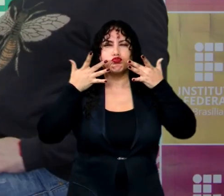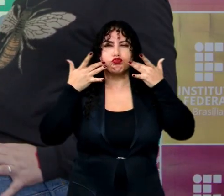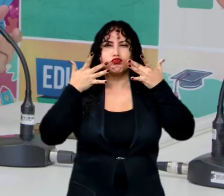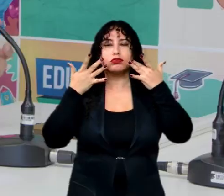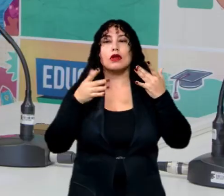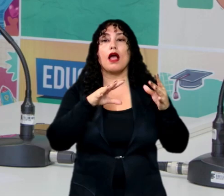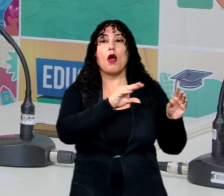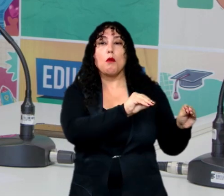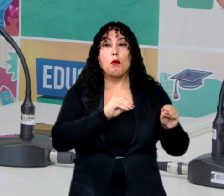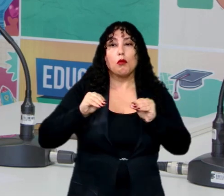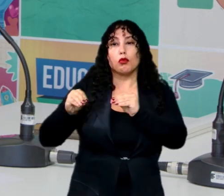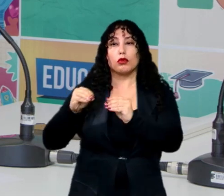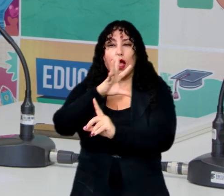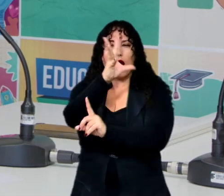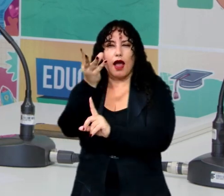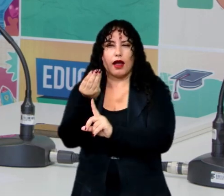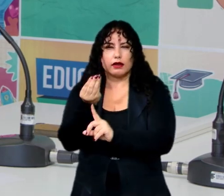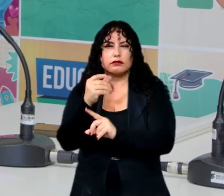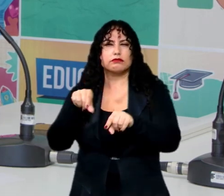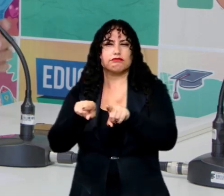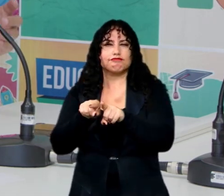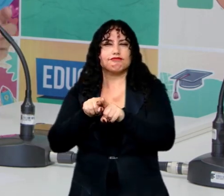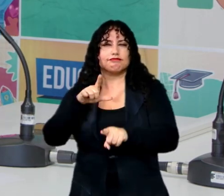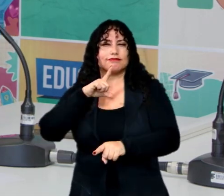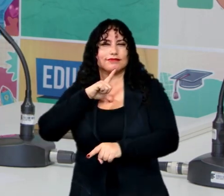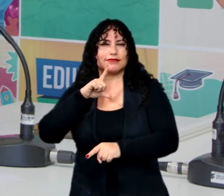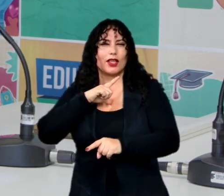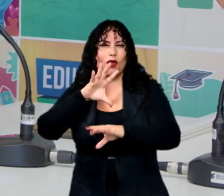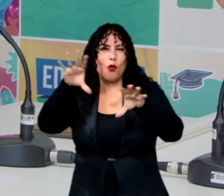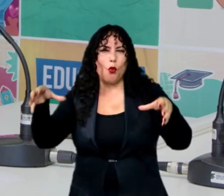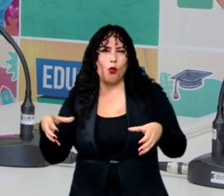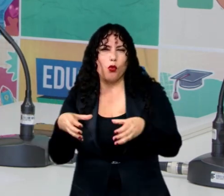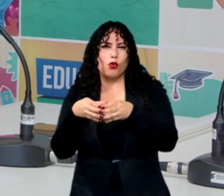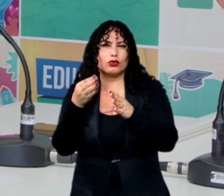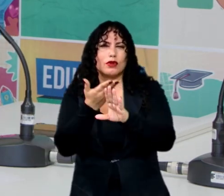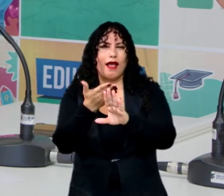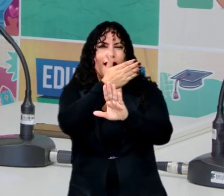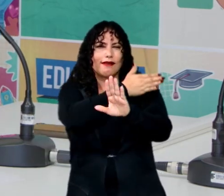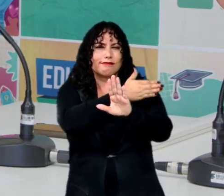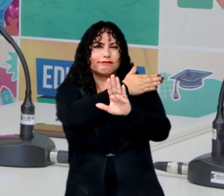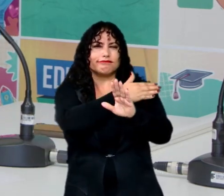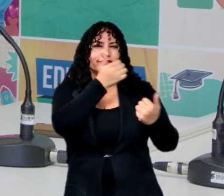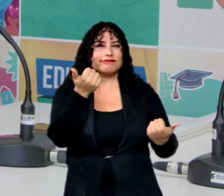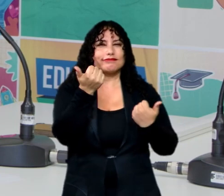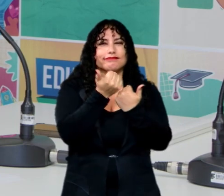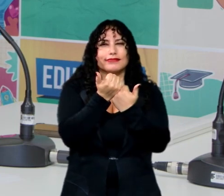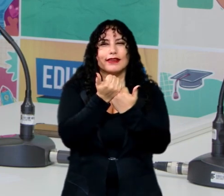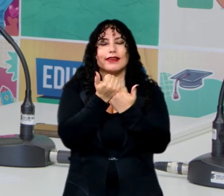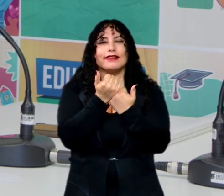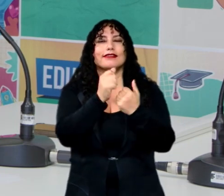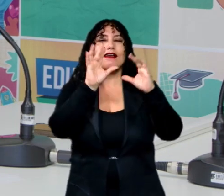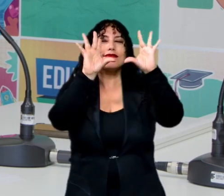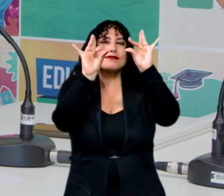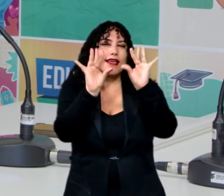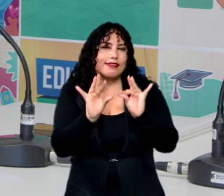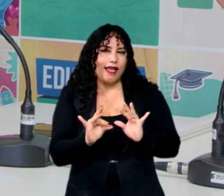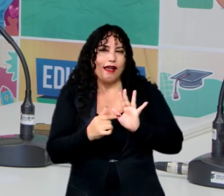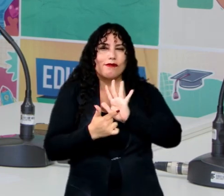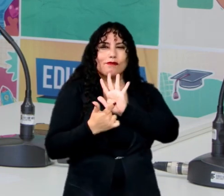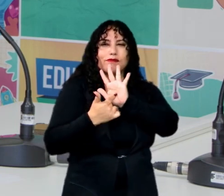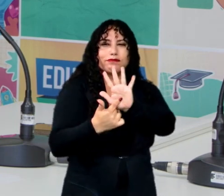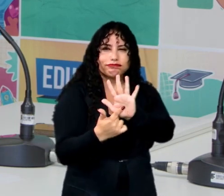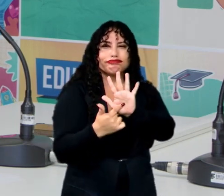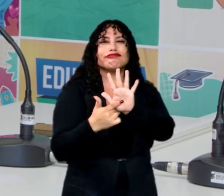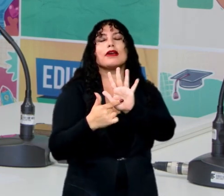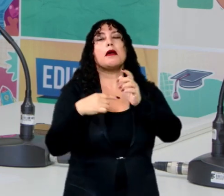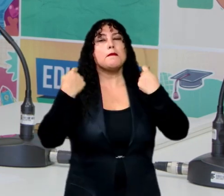área artística, mas tem todo esse conjunto ali atrás que dá todo esse suporte, que são esses detalhes, não é? E